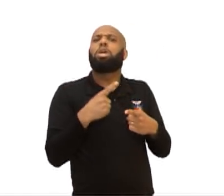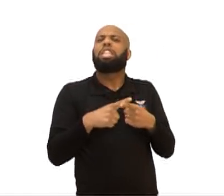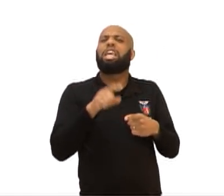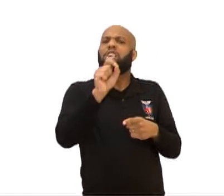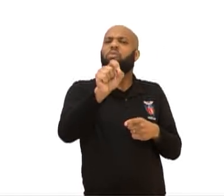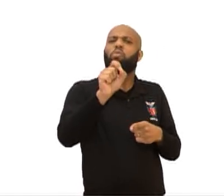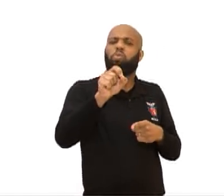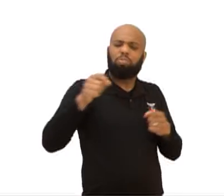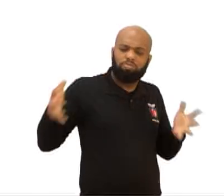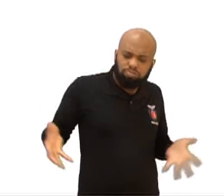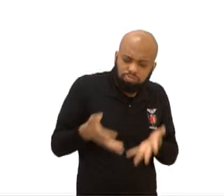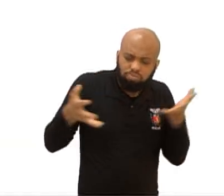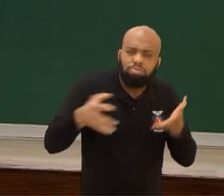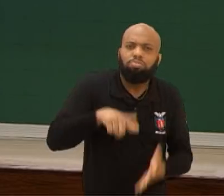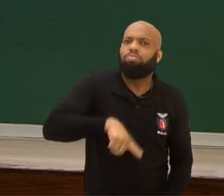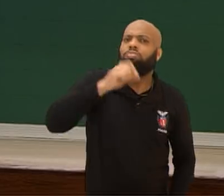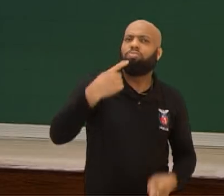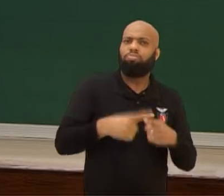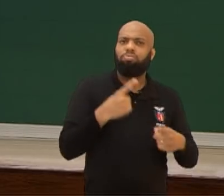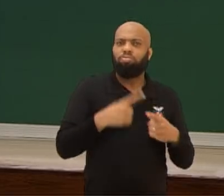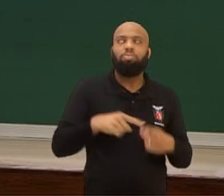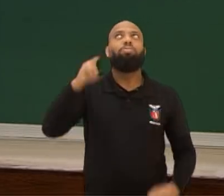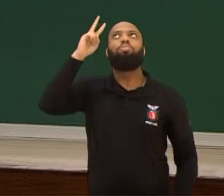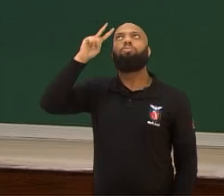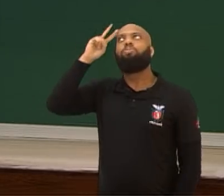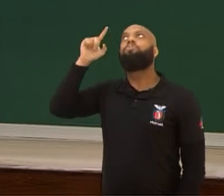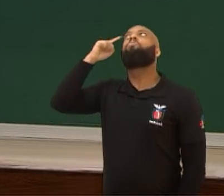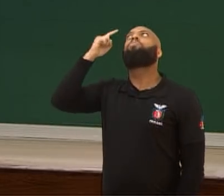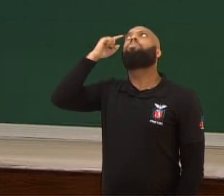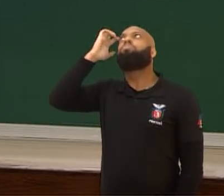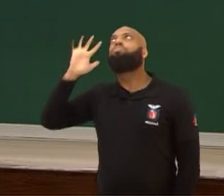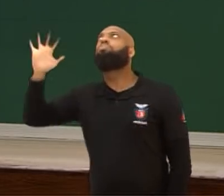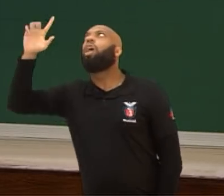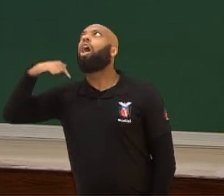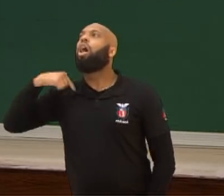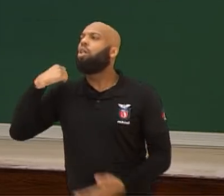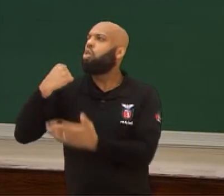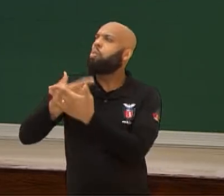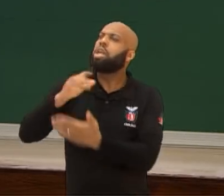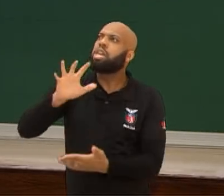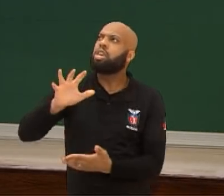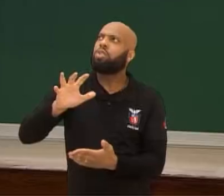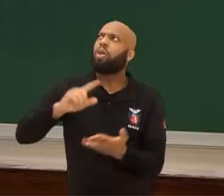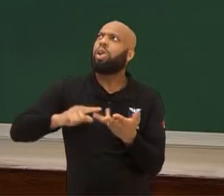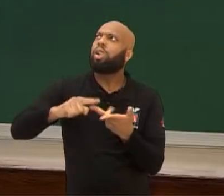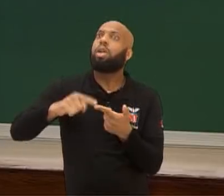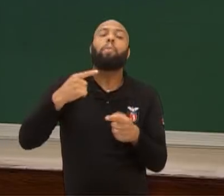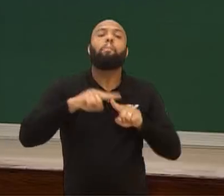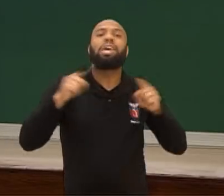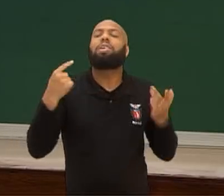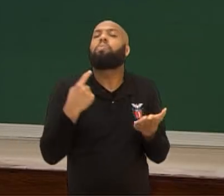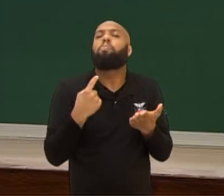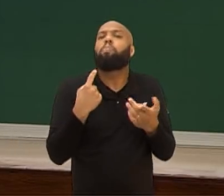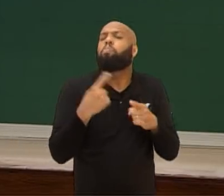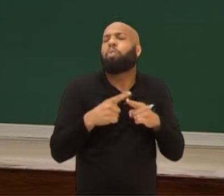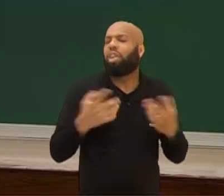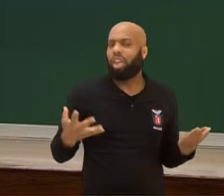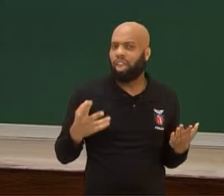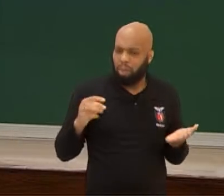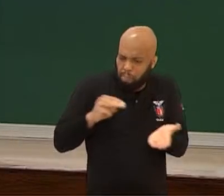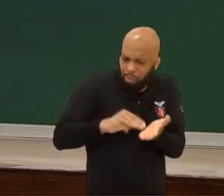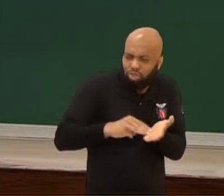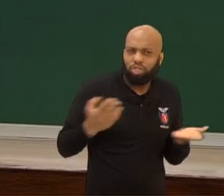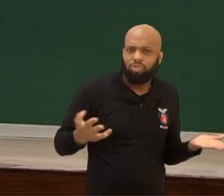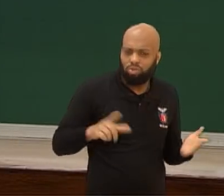o ou a levou a escolhê-los. Então você vai lembrar alguma coisa que você comprou, que você usou e o que fez com que